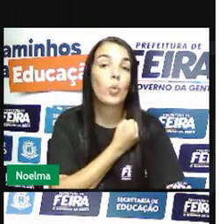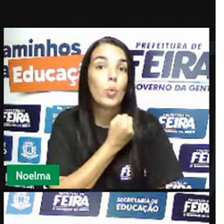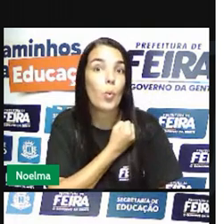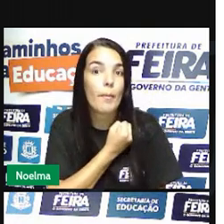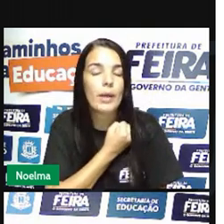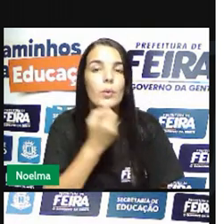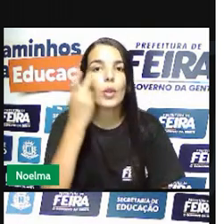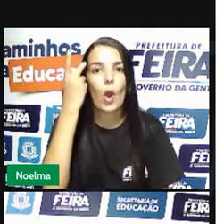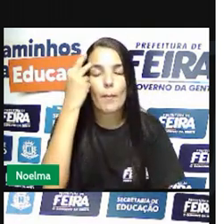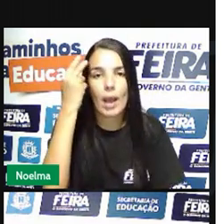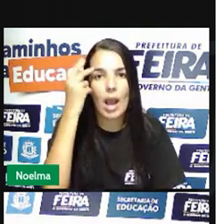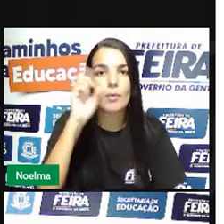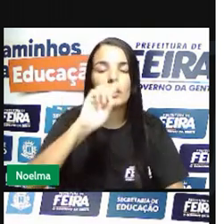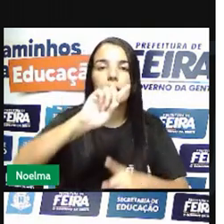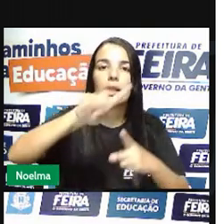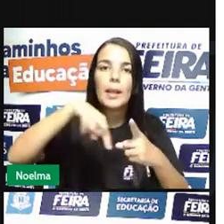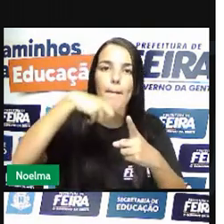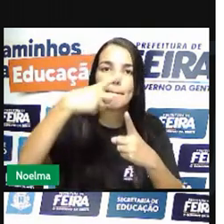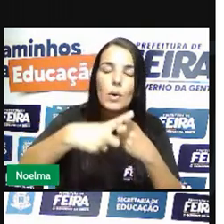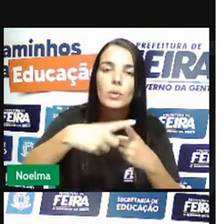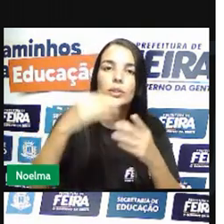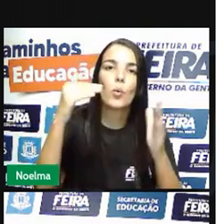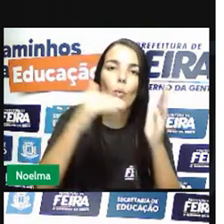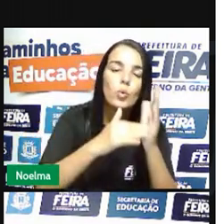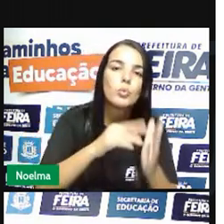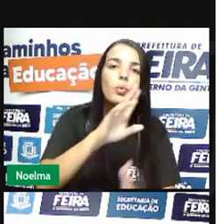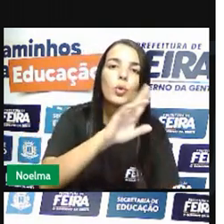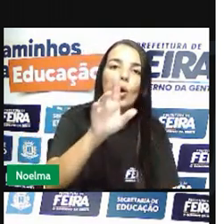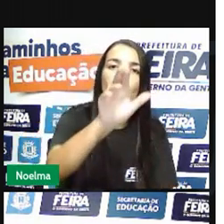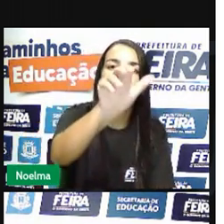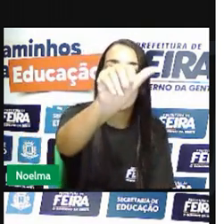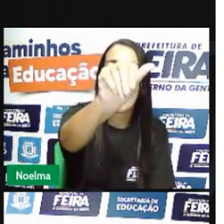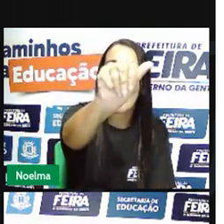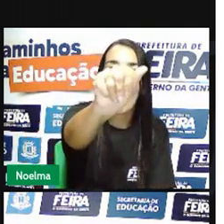o número de forma direta igual aqui ó é